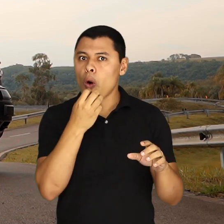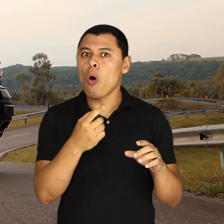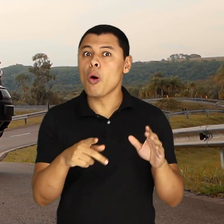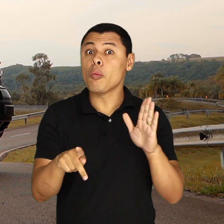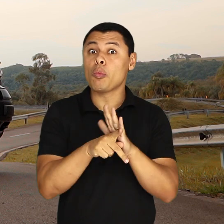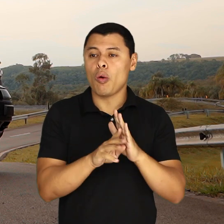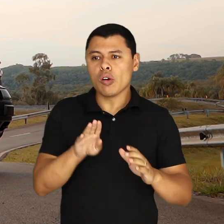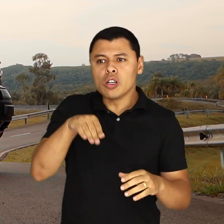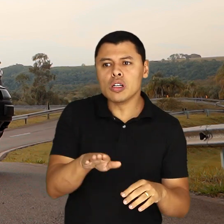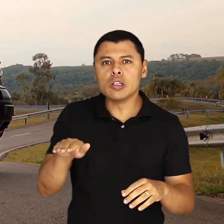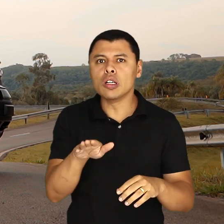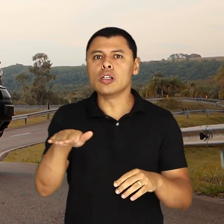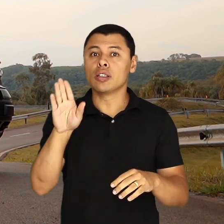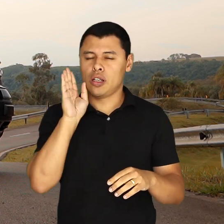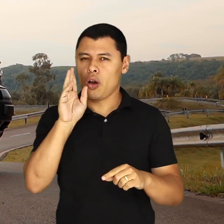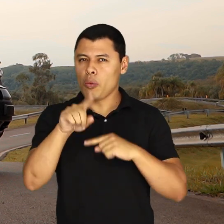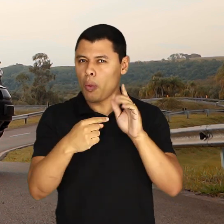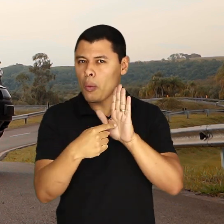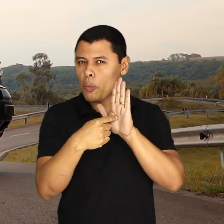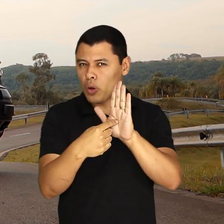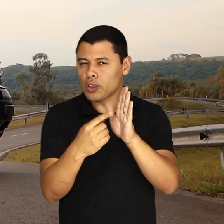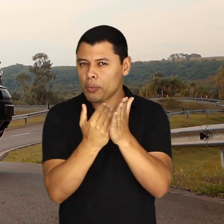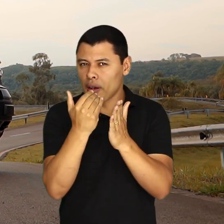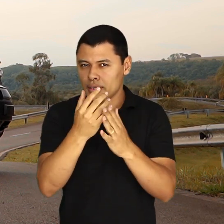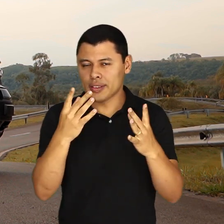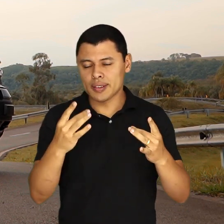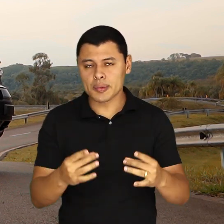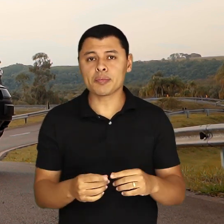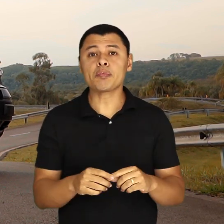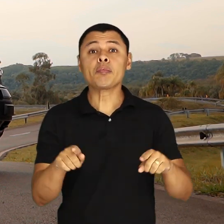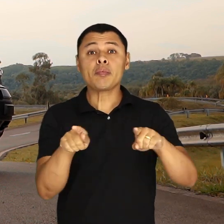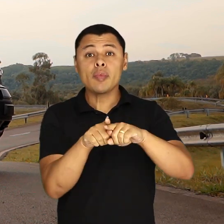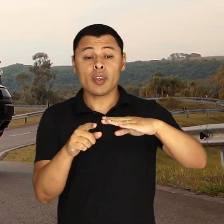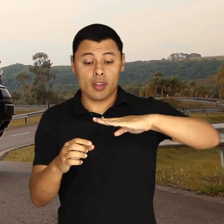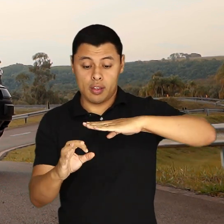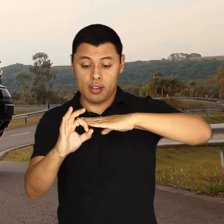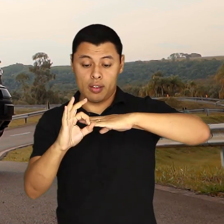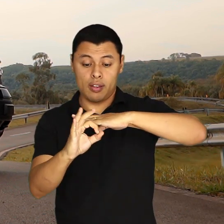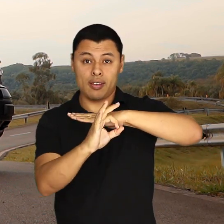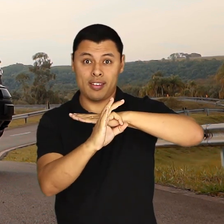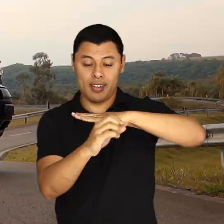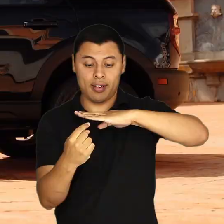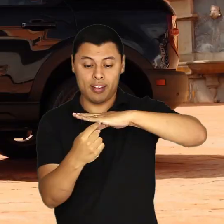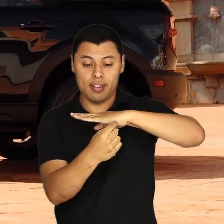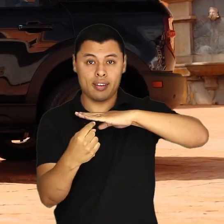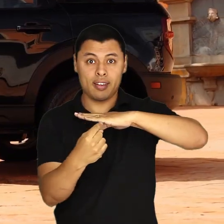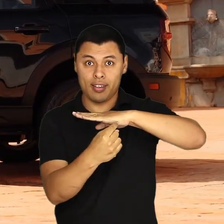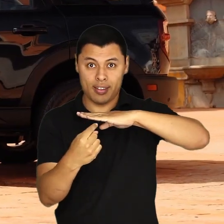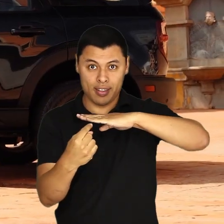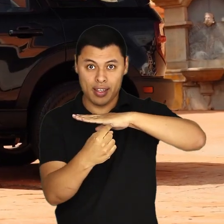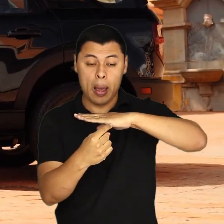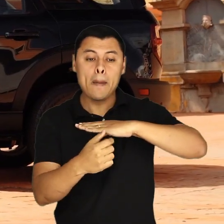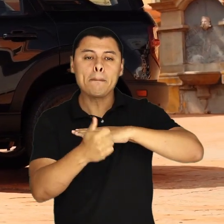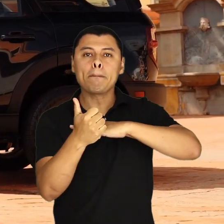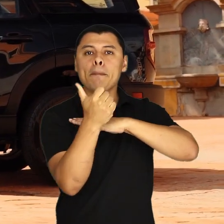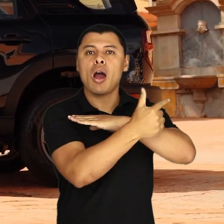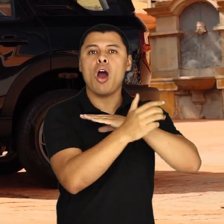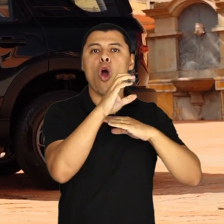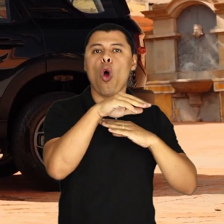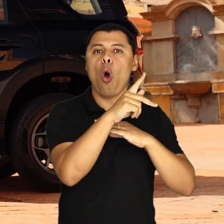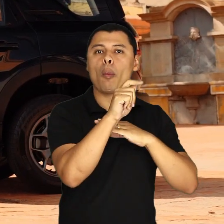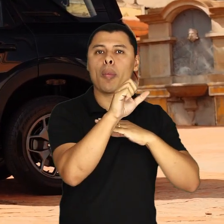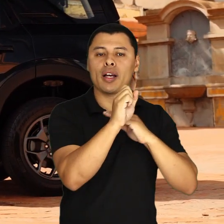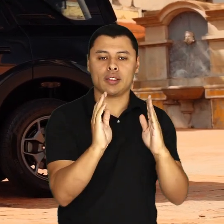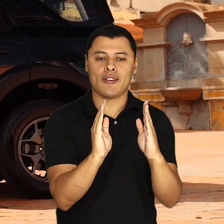excelente característica para o off-road, e é por isso que ele tem um comprimento um pouquinho menor. Mas o entre-eixos é 2,67 m, 4 centímetros mais longo